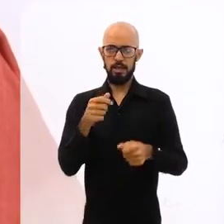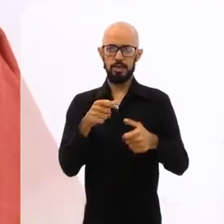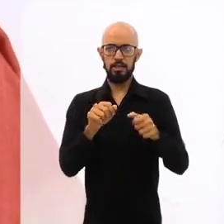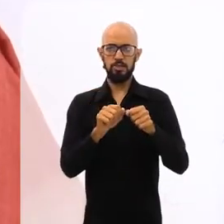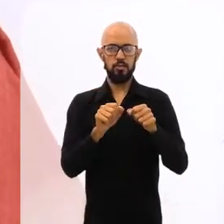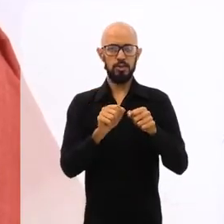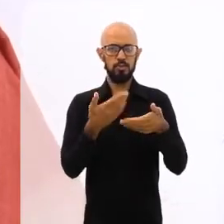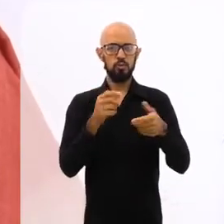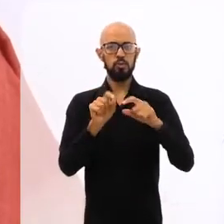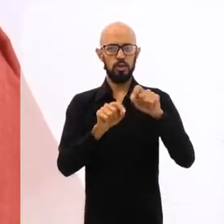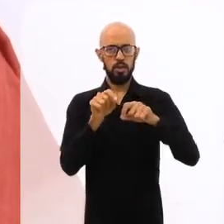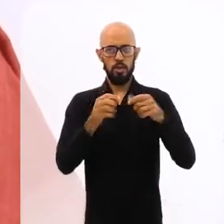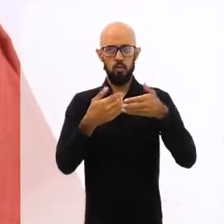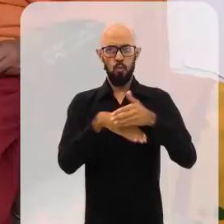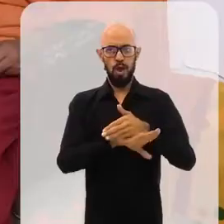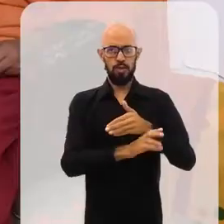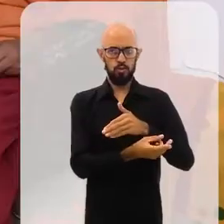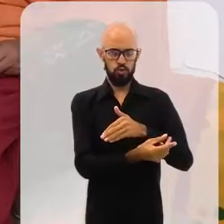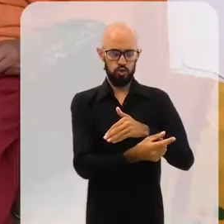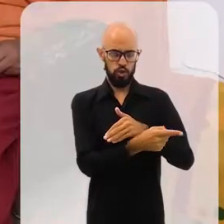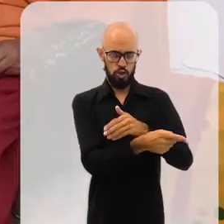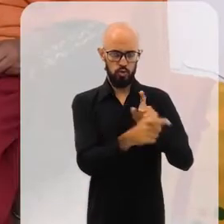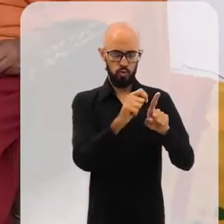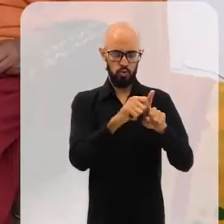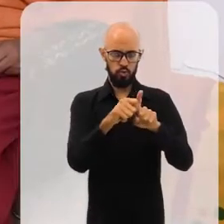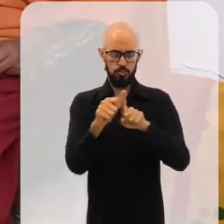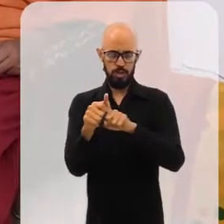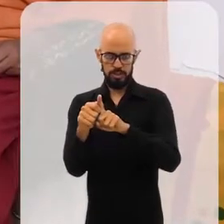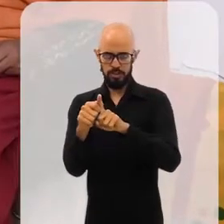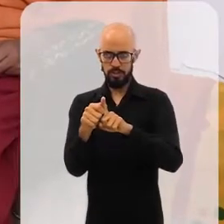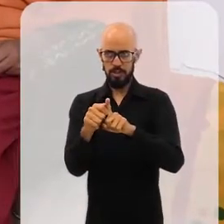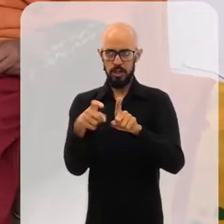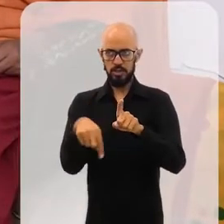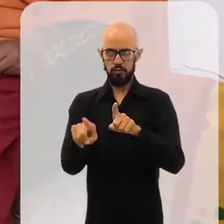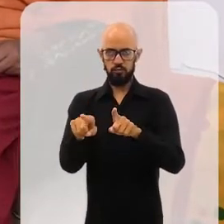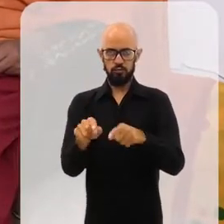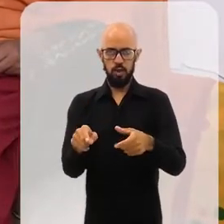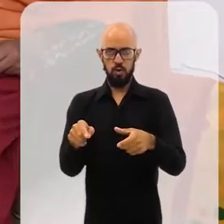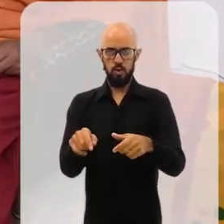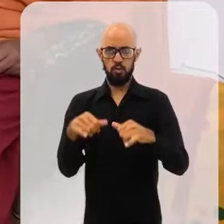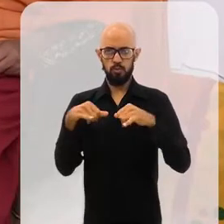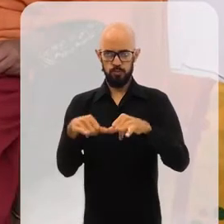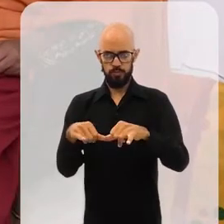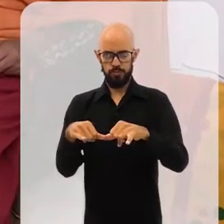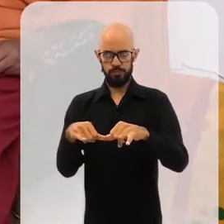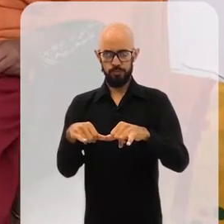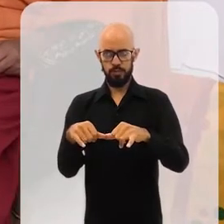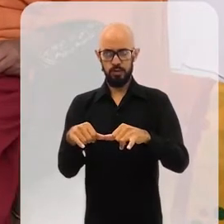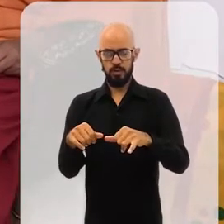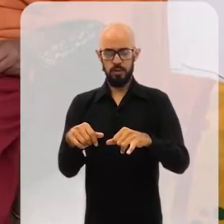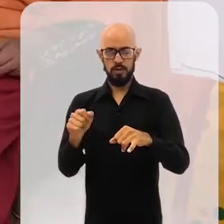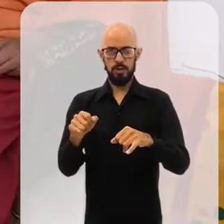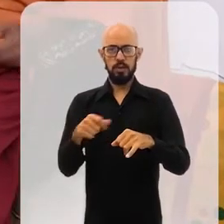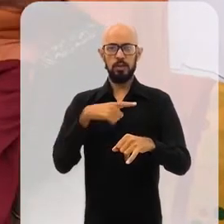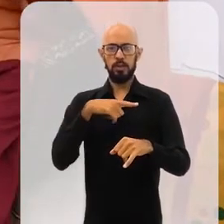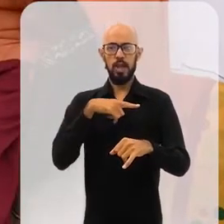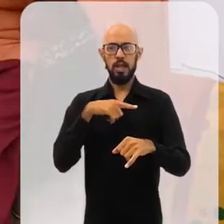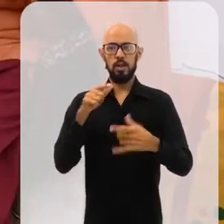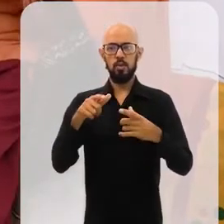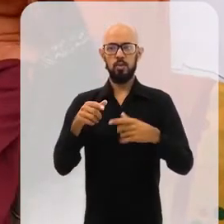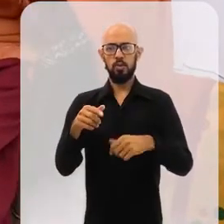eles guardam dinheiro todo mês e eles vão no mercado onde vende aqueles peixes vivos que estão prontos para